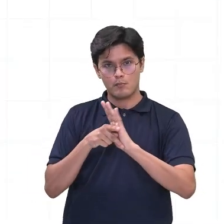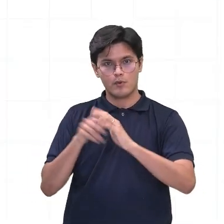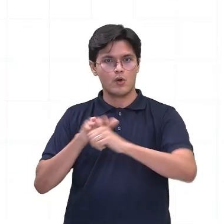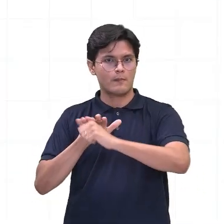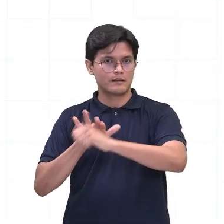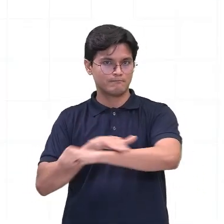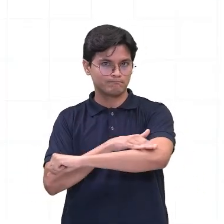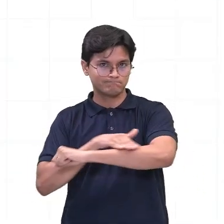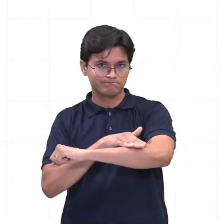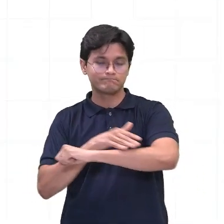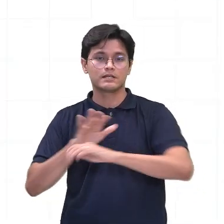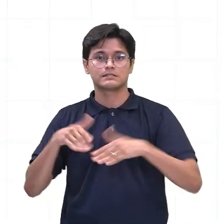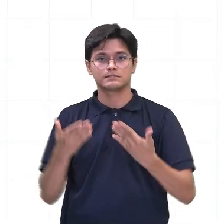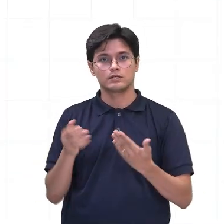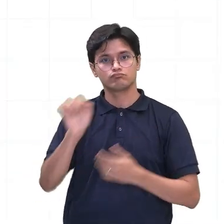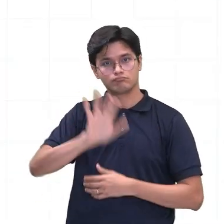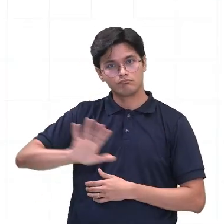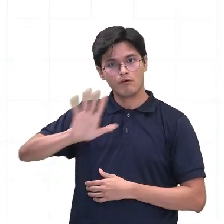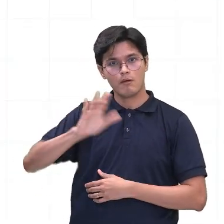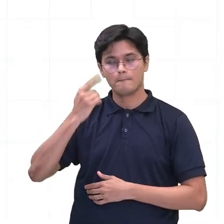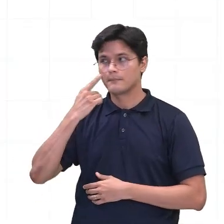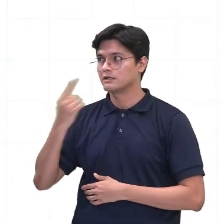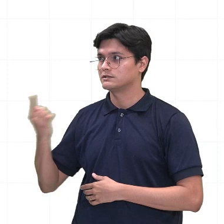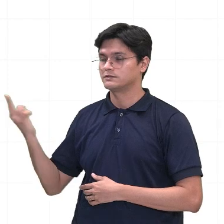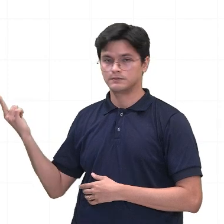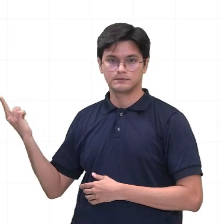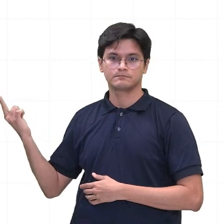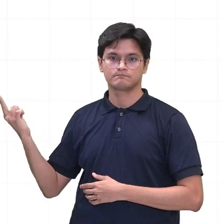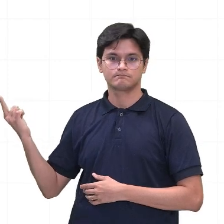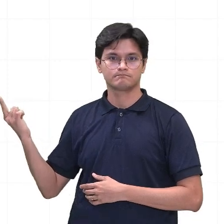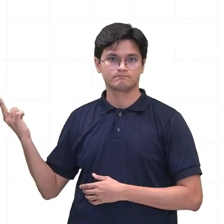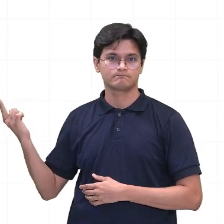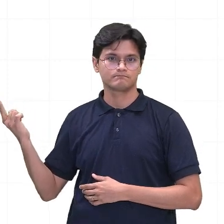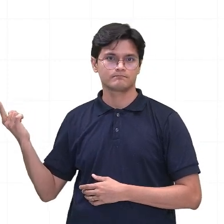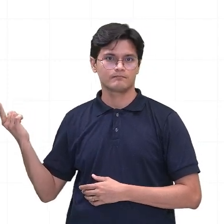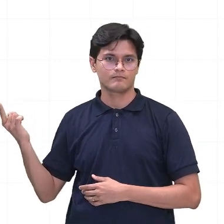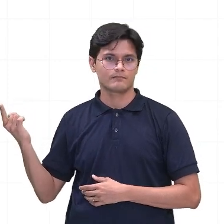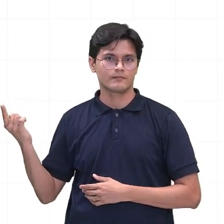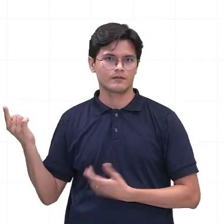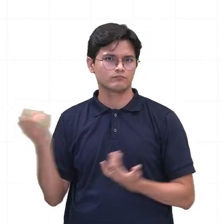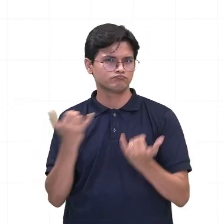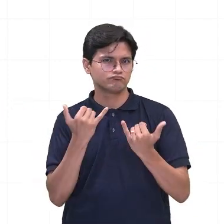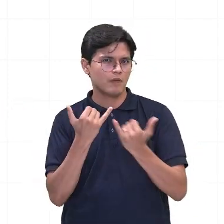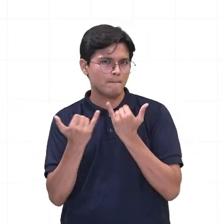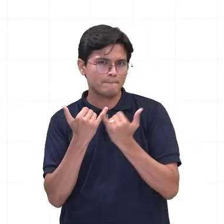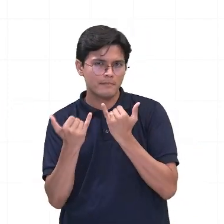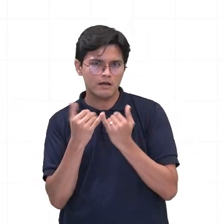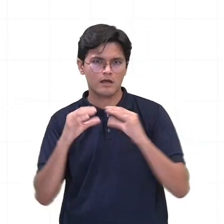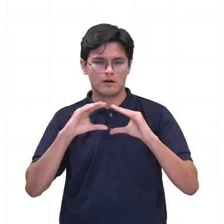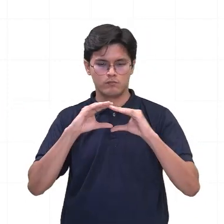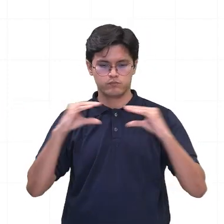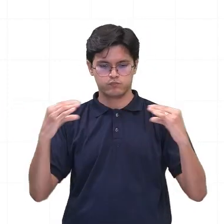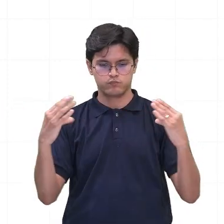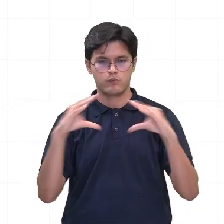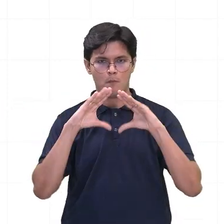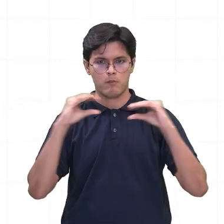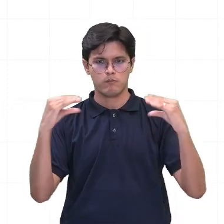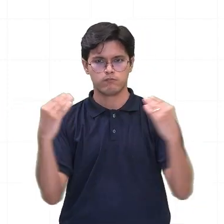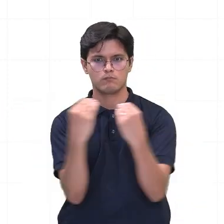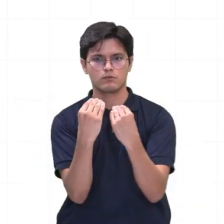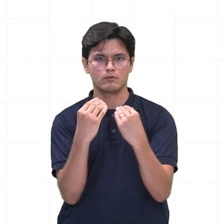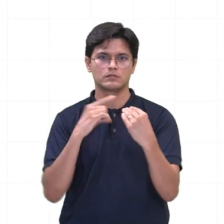próxima imagem. Essa imagem que você está observando aí, que parece um colchão, né? Na verdade é um recorte de um